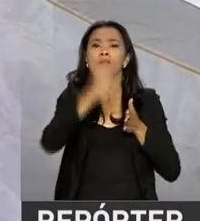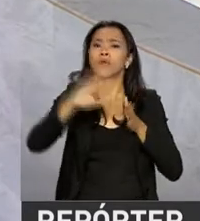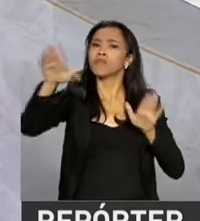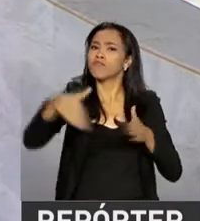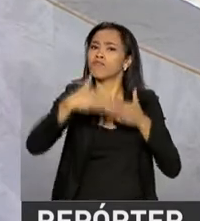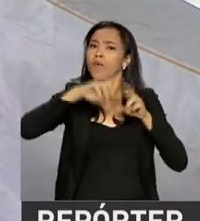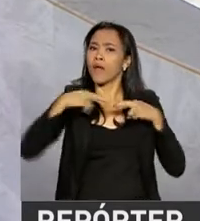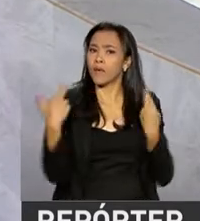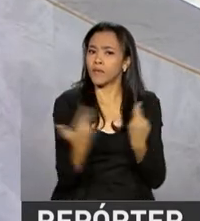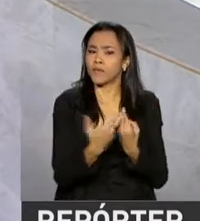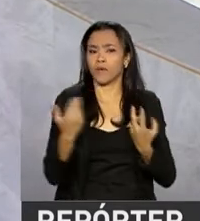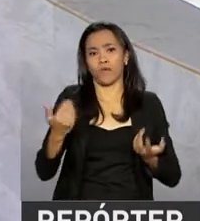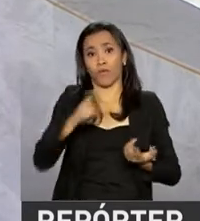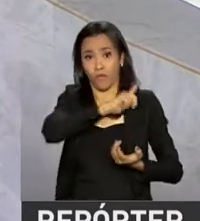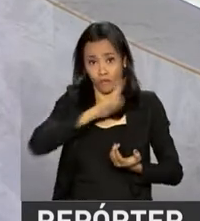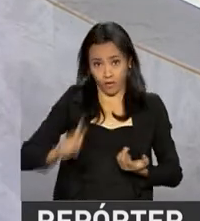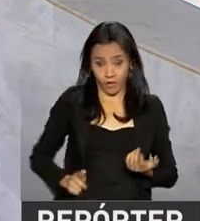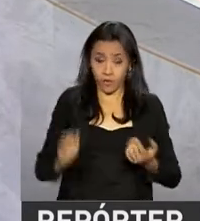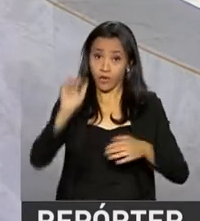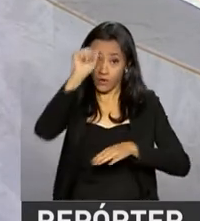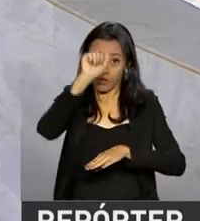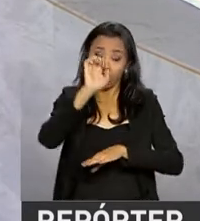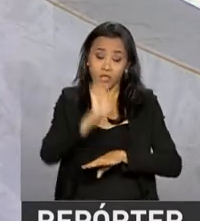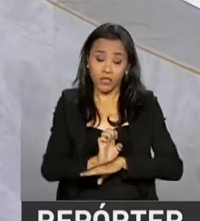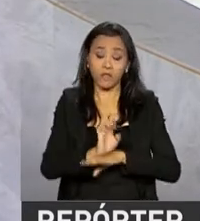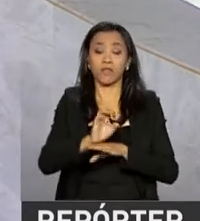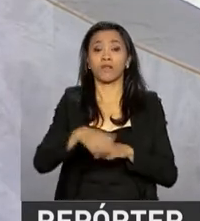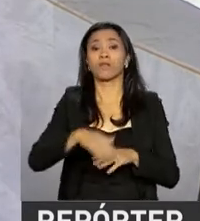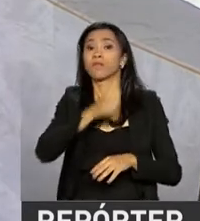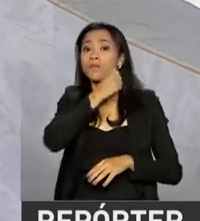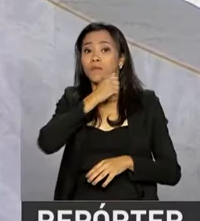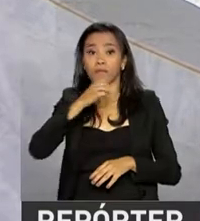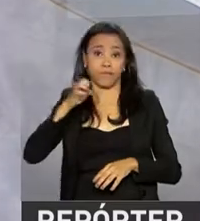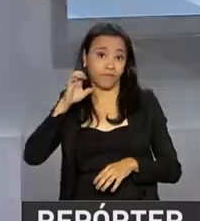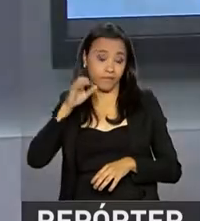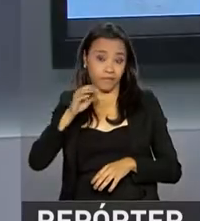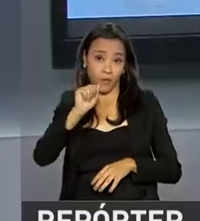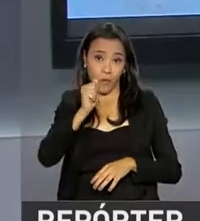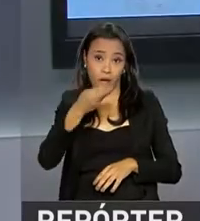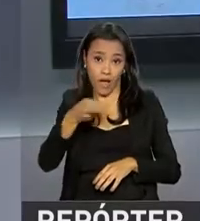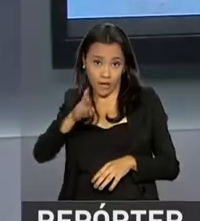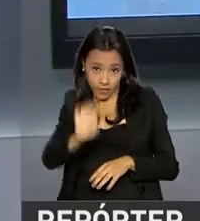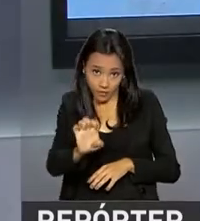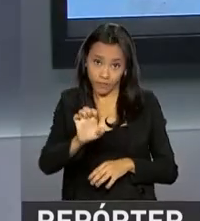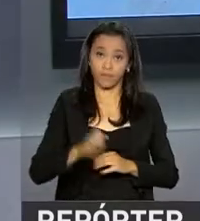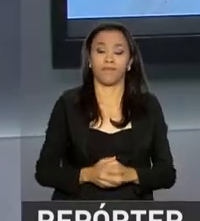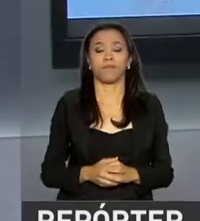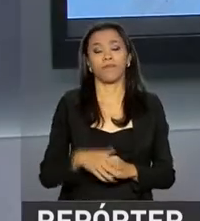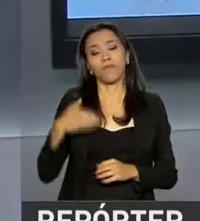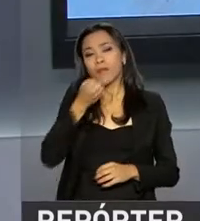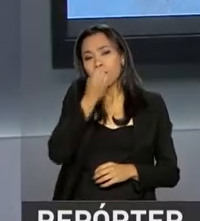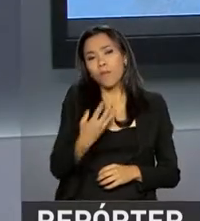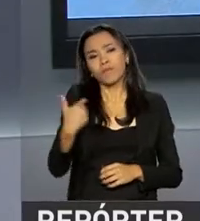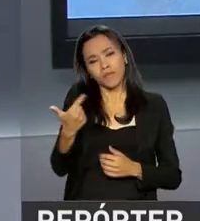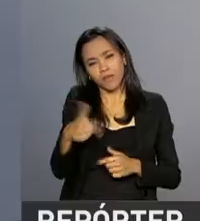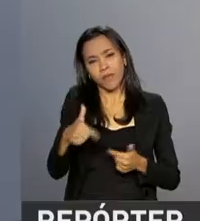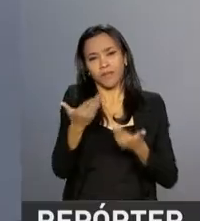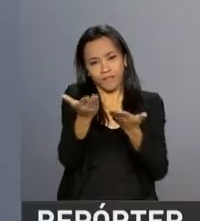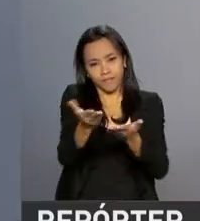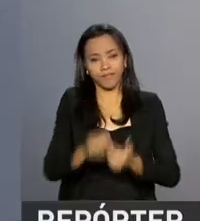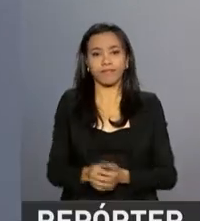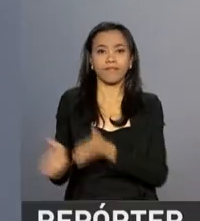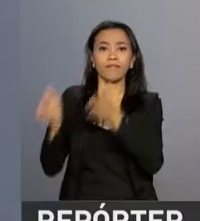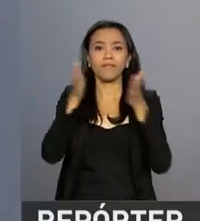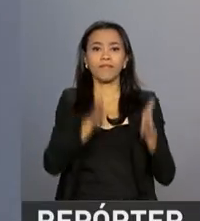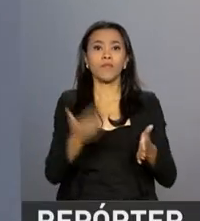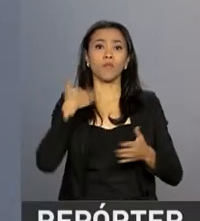governador do estado do acre tião viana volto com você carolina brigada na área bom trabalho para você